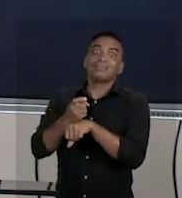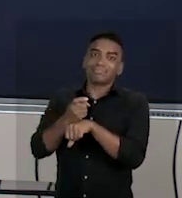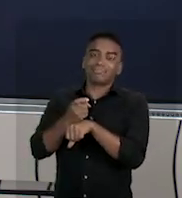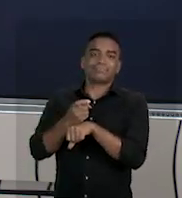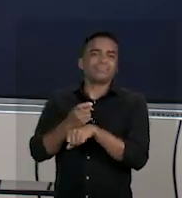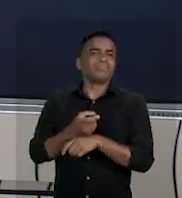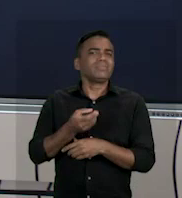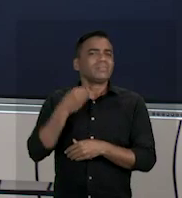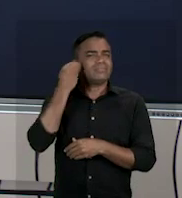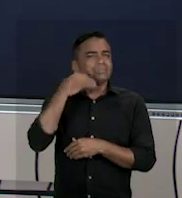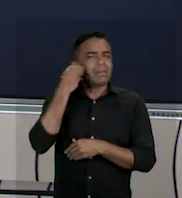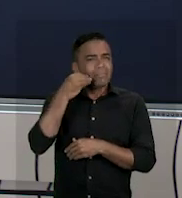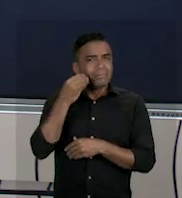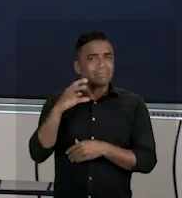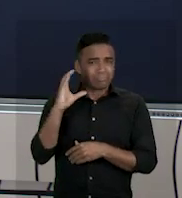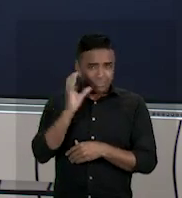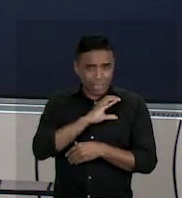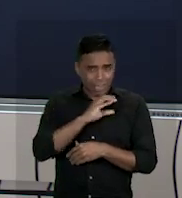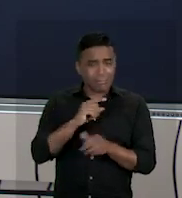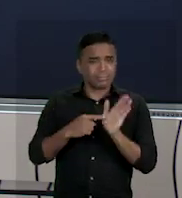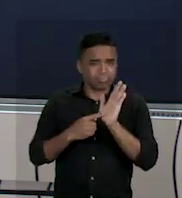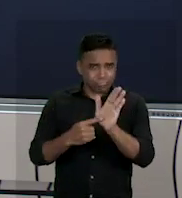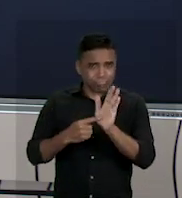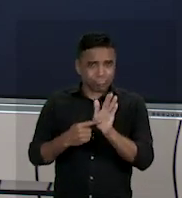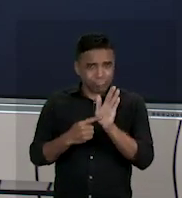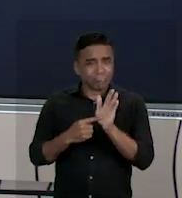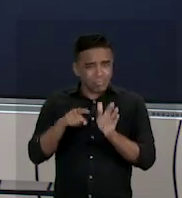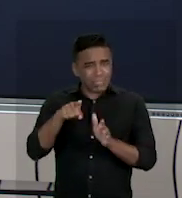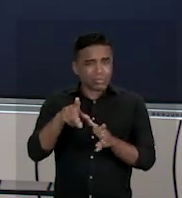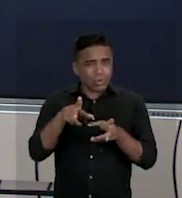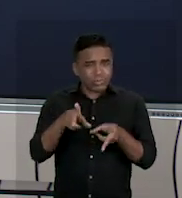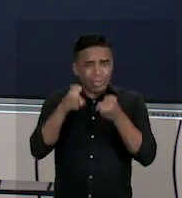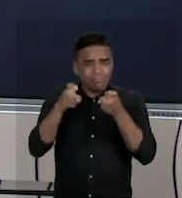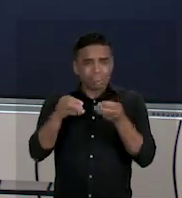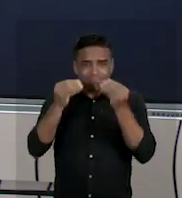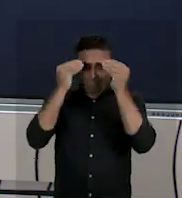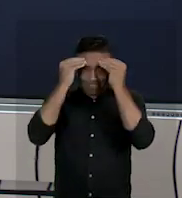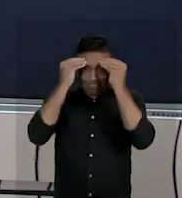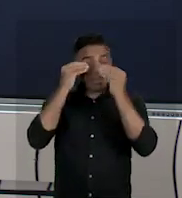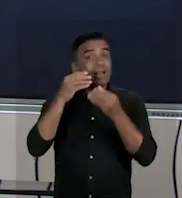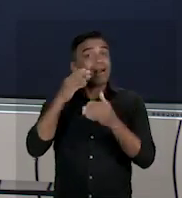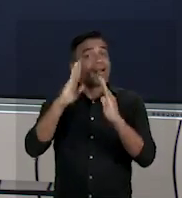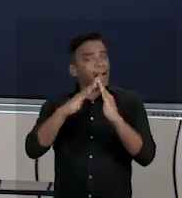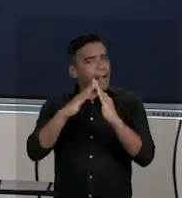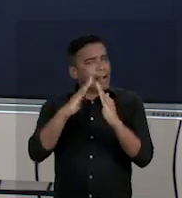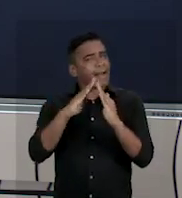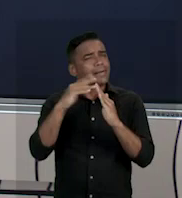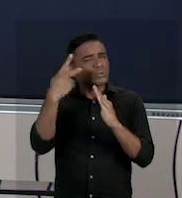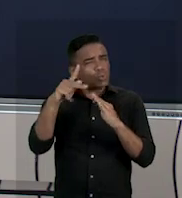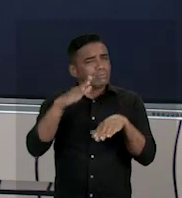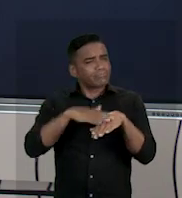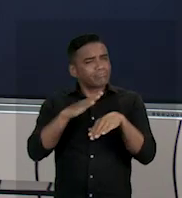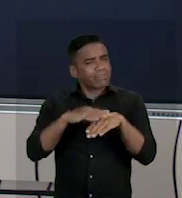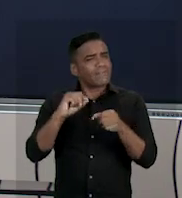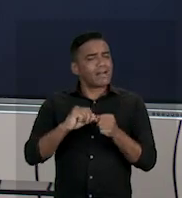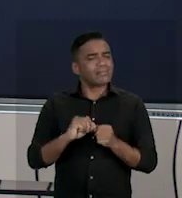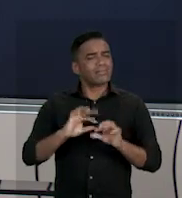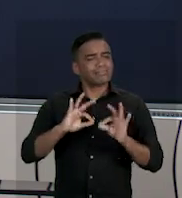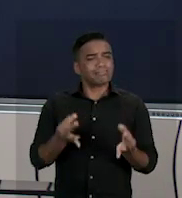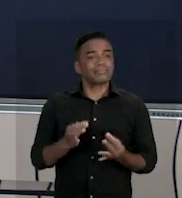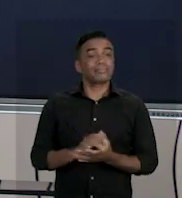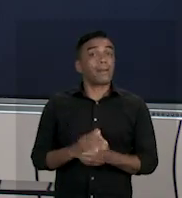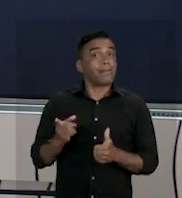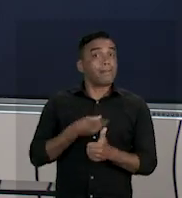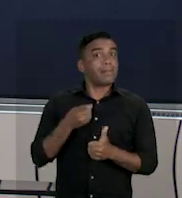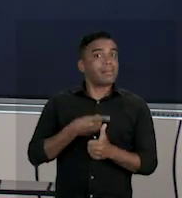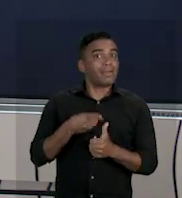tenho dois experimentos rapidinhos para passar para vocês, que vocês conseguem fazer na casa de vocês, são muito simples. O primeiro, tenta colocar